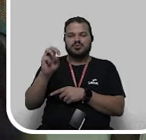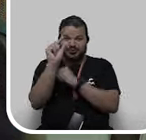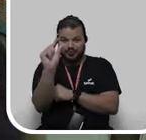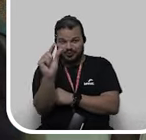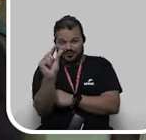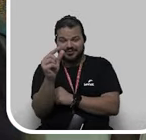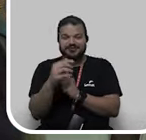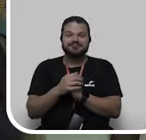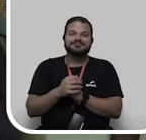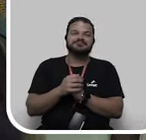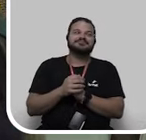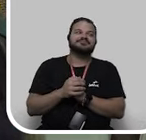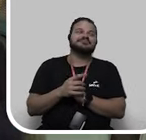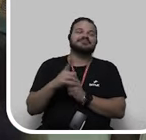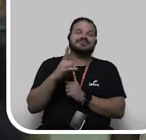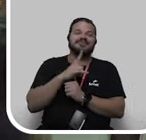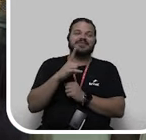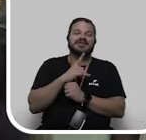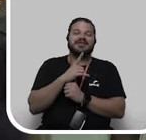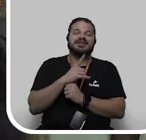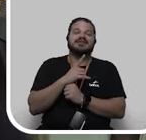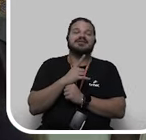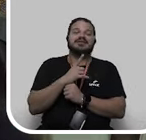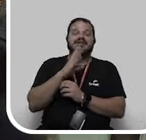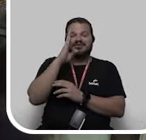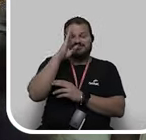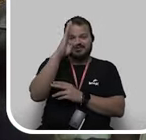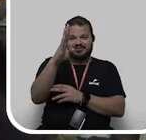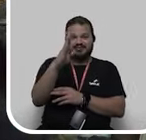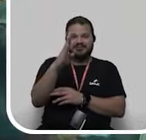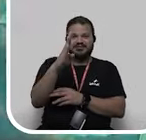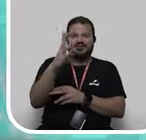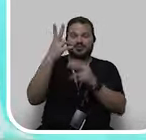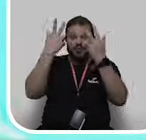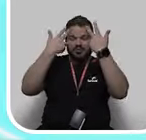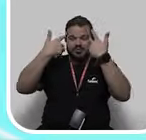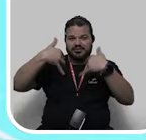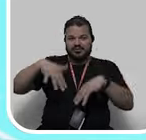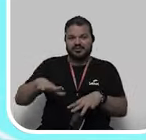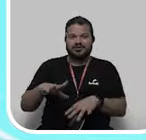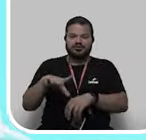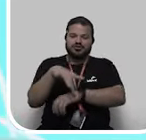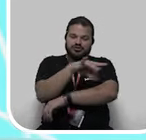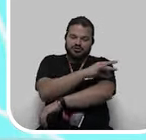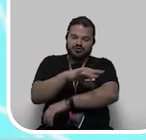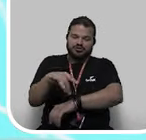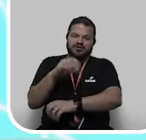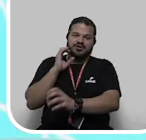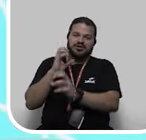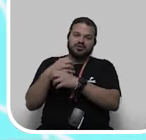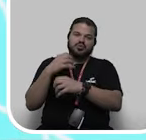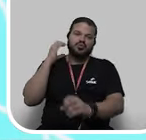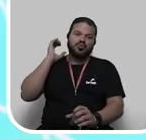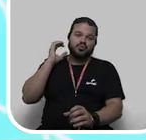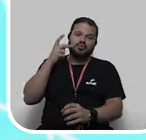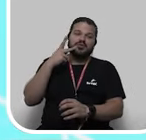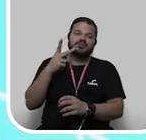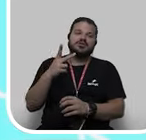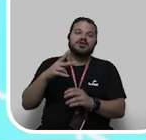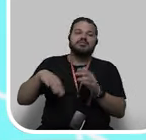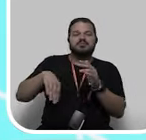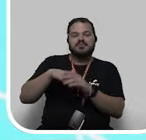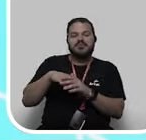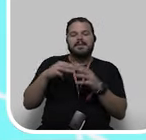WOWCY. Ela possui um MBA em Ciências da Mente e Liderança Humanizada, Engenharia e Inovação pela USP, especialização em Growth